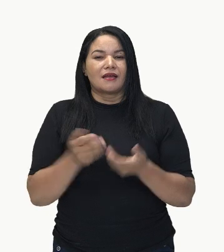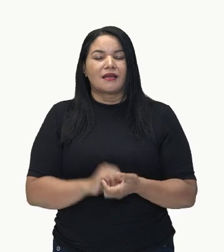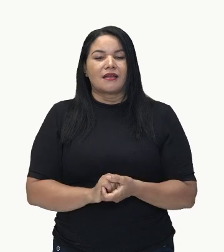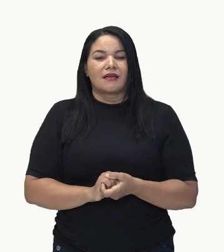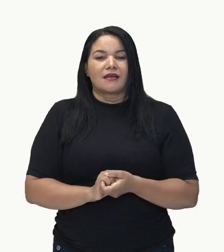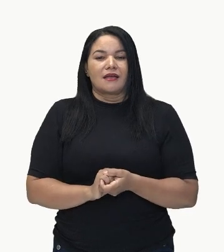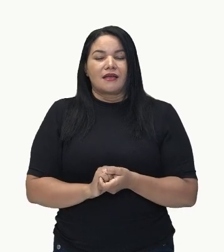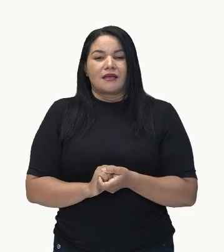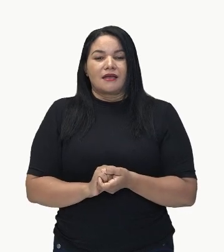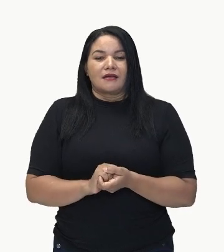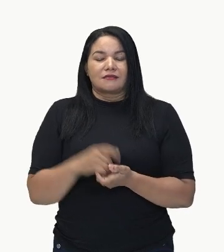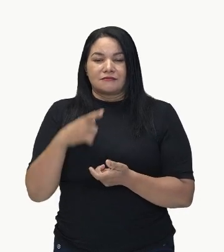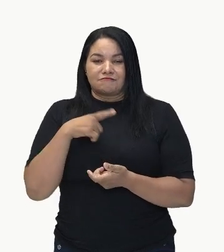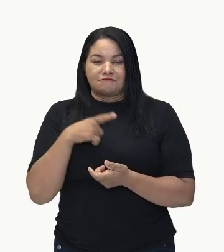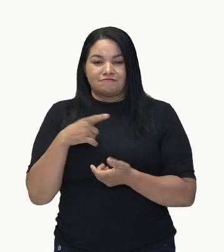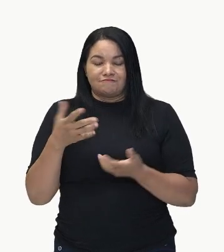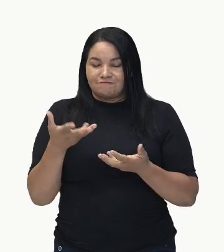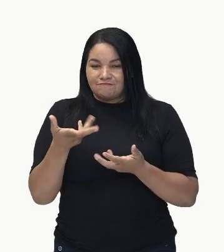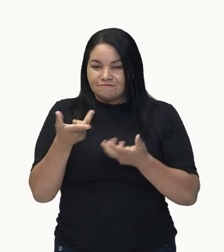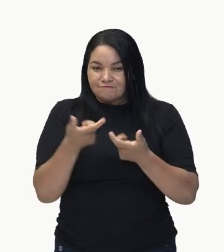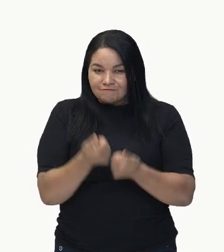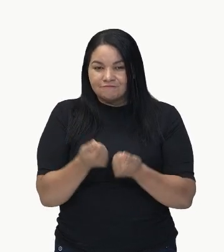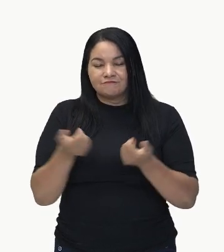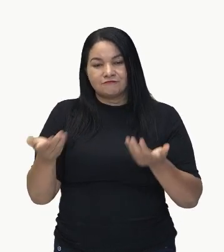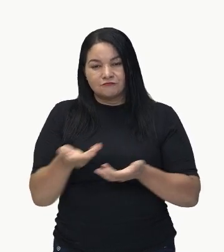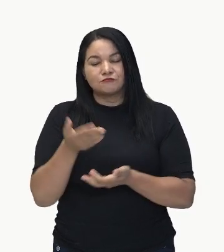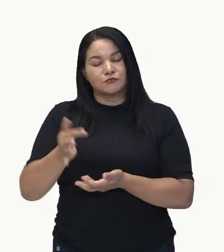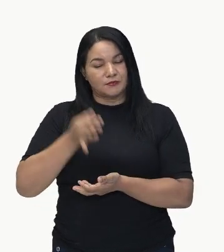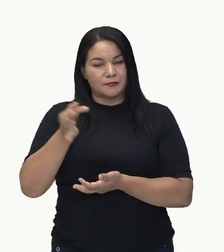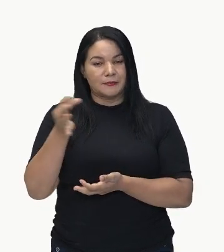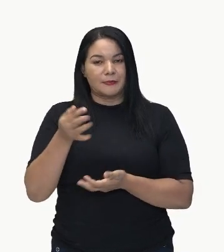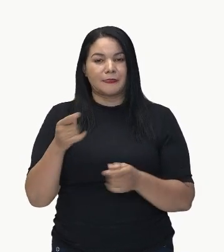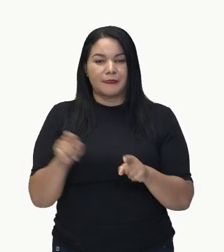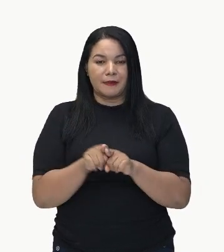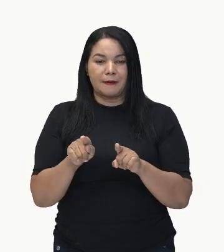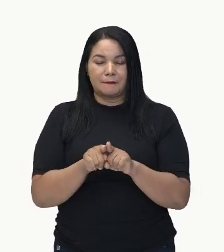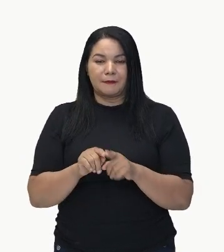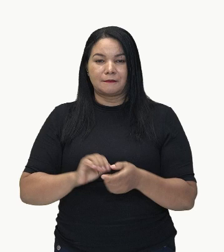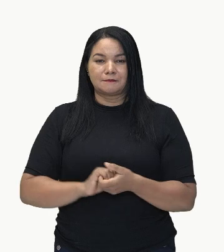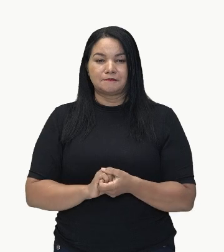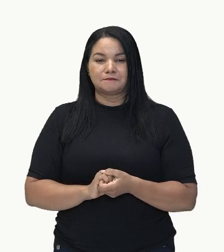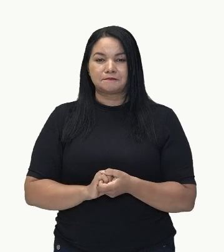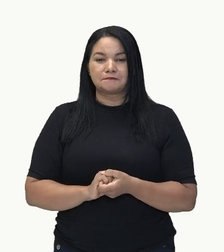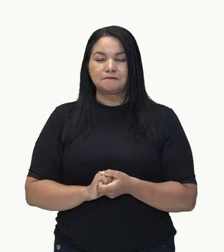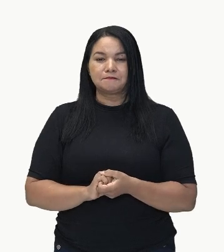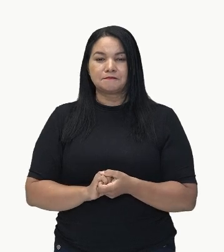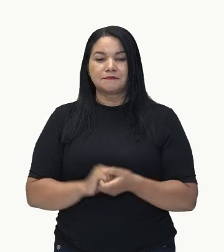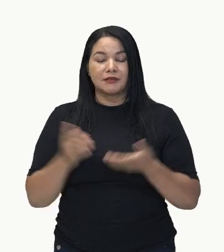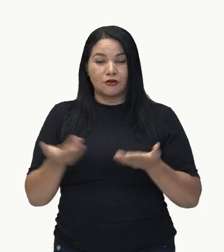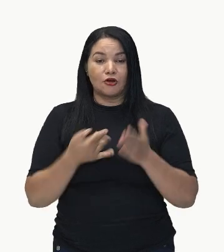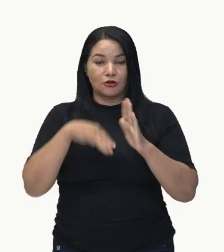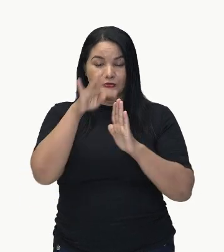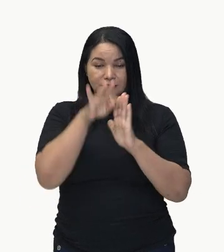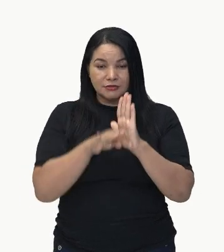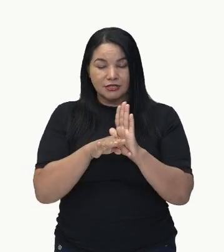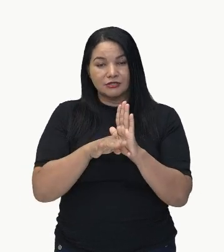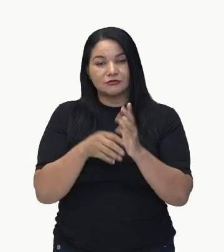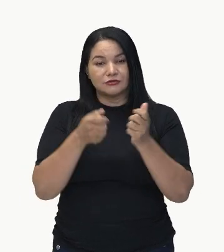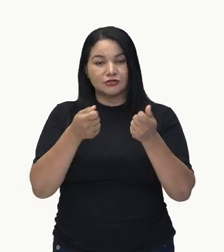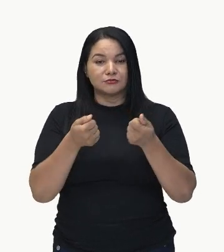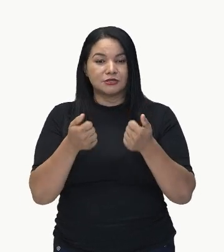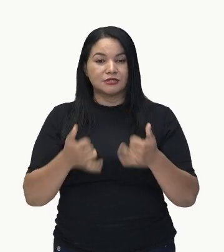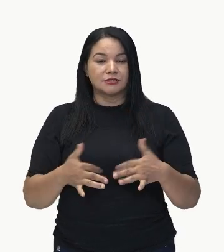tendência modernista, particularmente o futurismo. E aí, esse texto aqui, nós